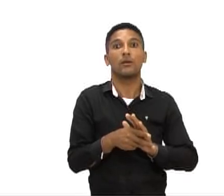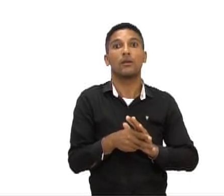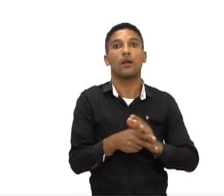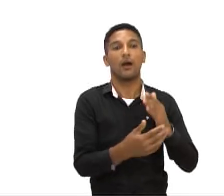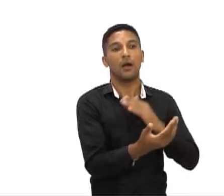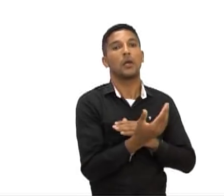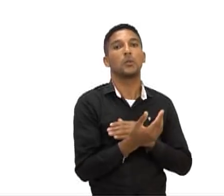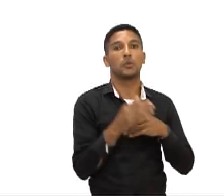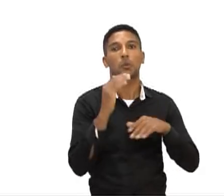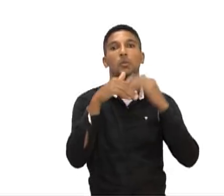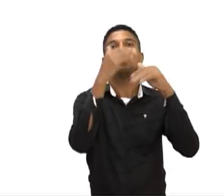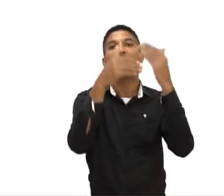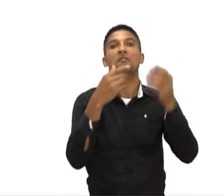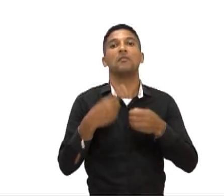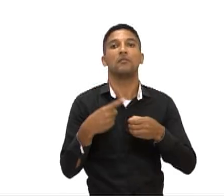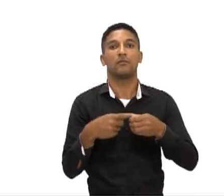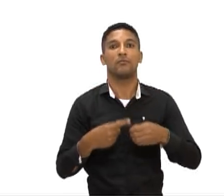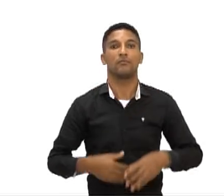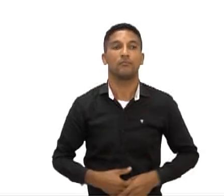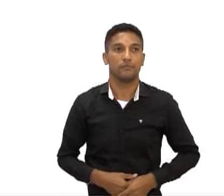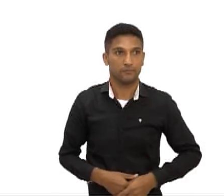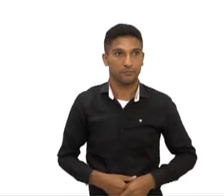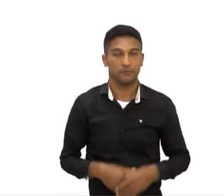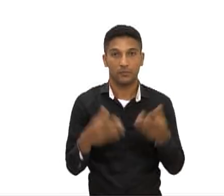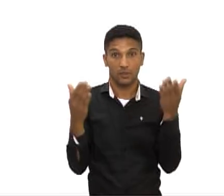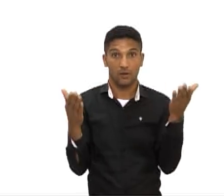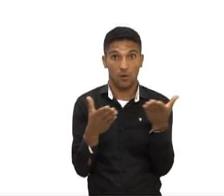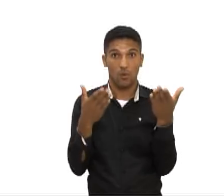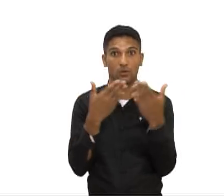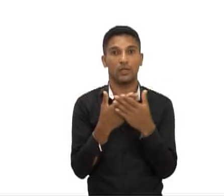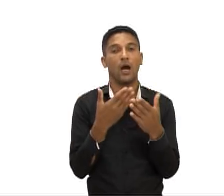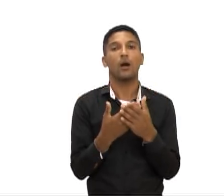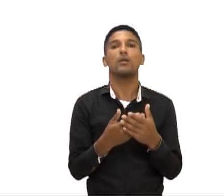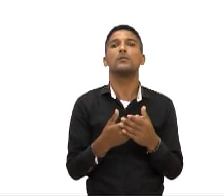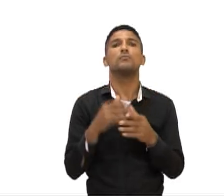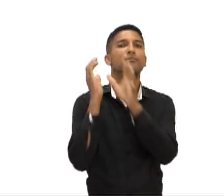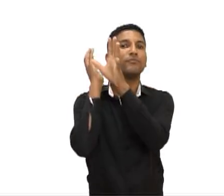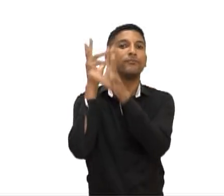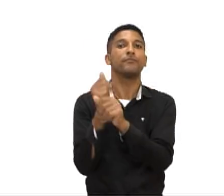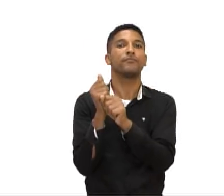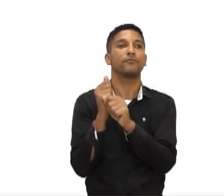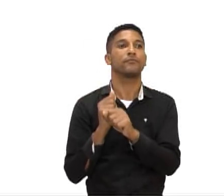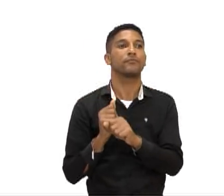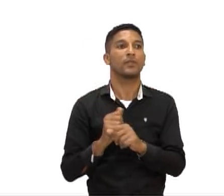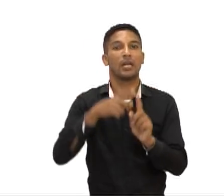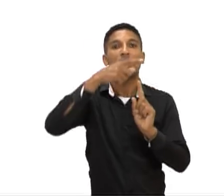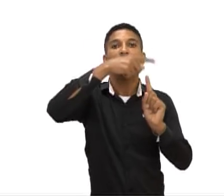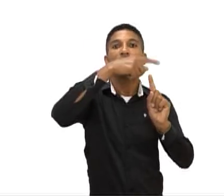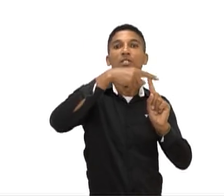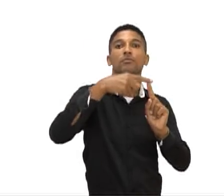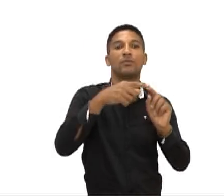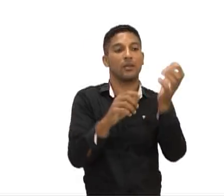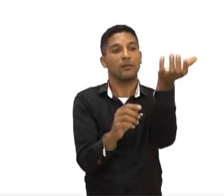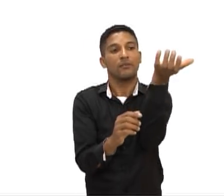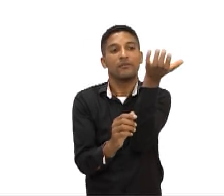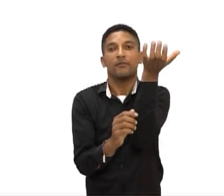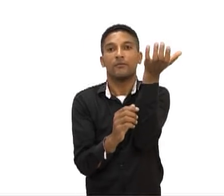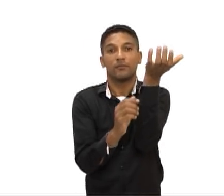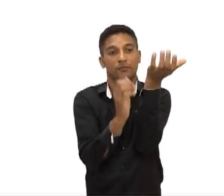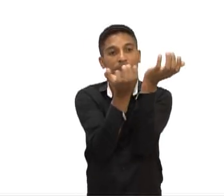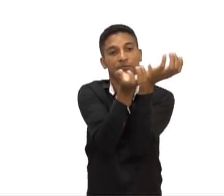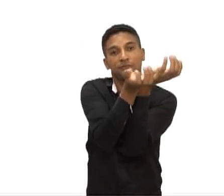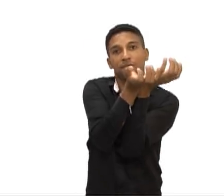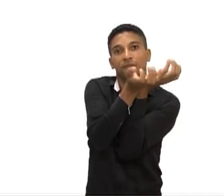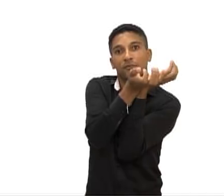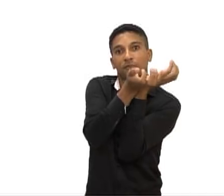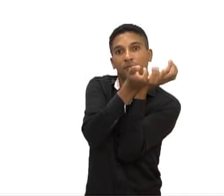O que nós vimos na nossa aula de hoje? Tipos de vegetação, causas da devastação